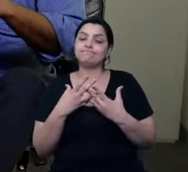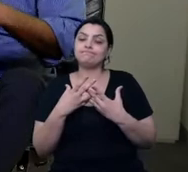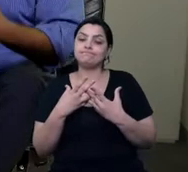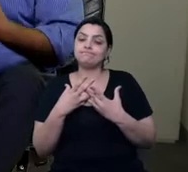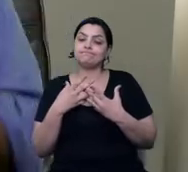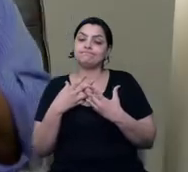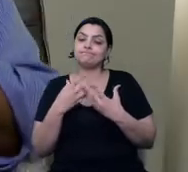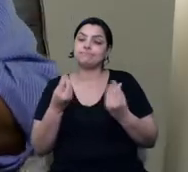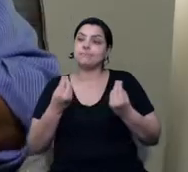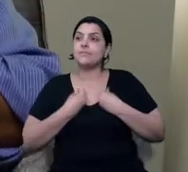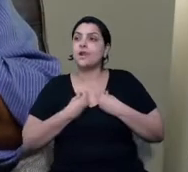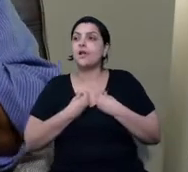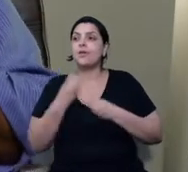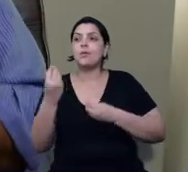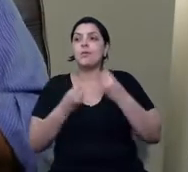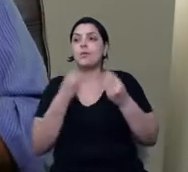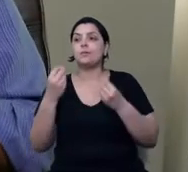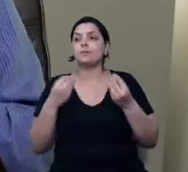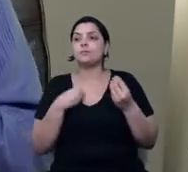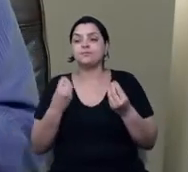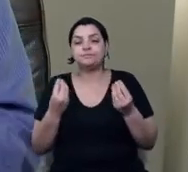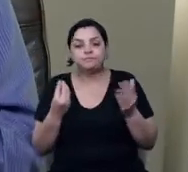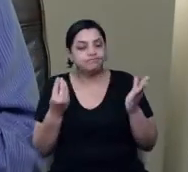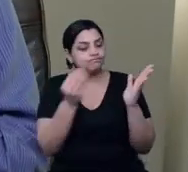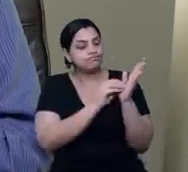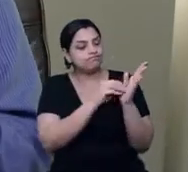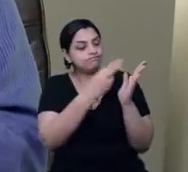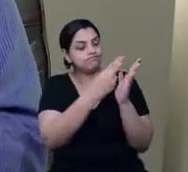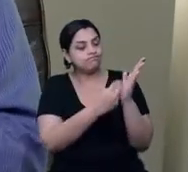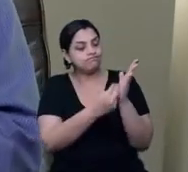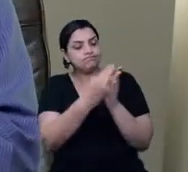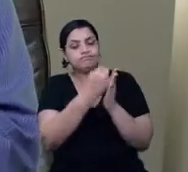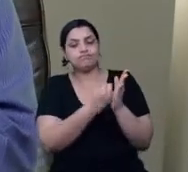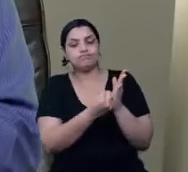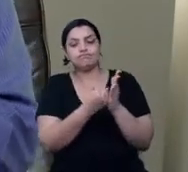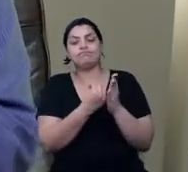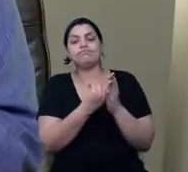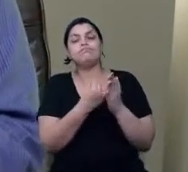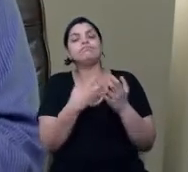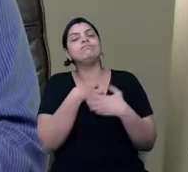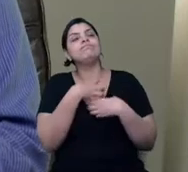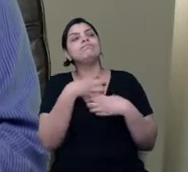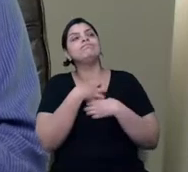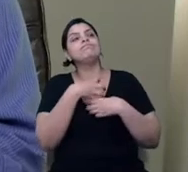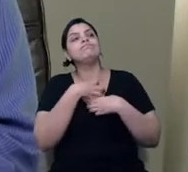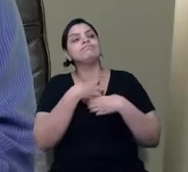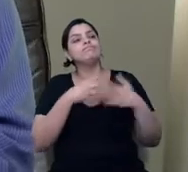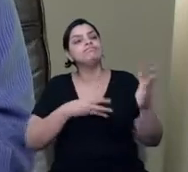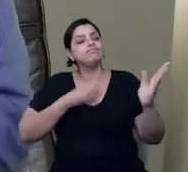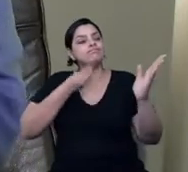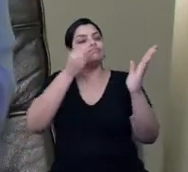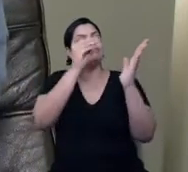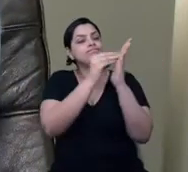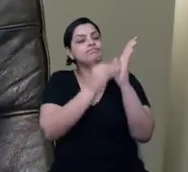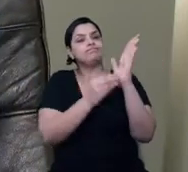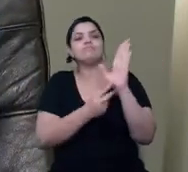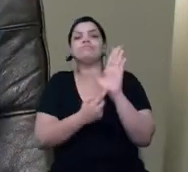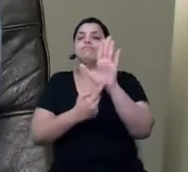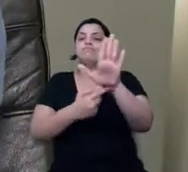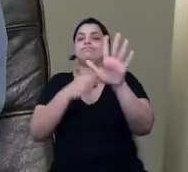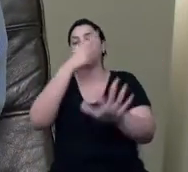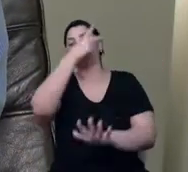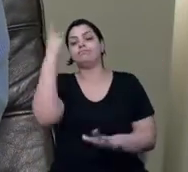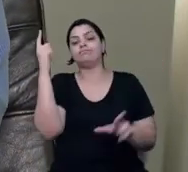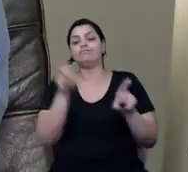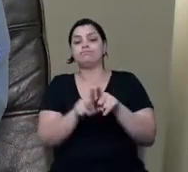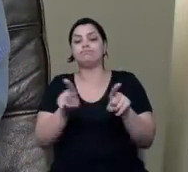eu vou fazer para poder traduzir um pouco aquilo que eu tenho de dentro para poder passar para as pessoas, né? E também de fazer a vida